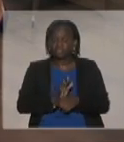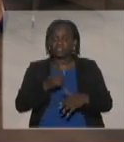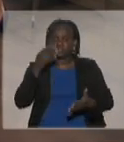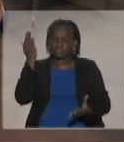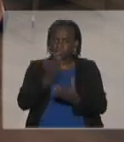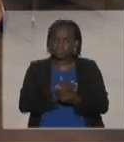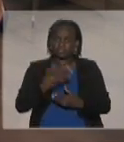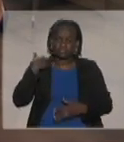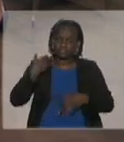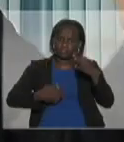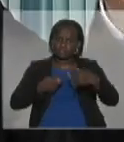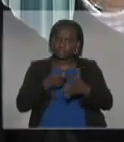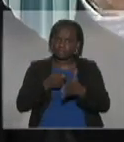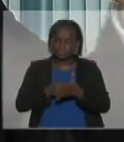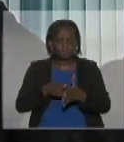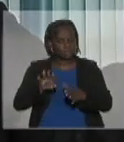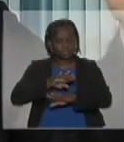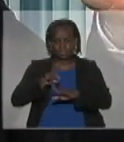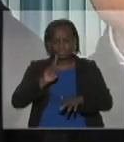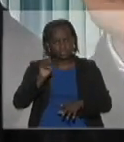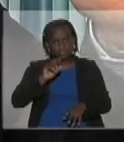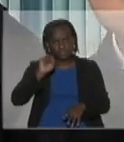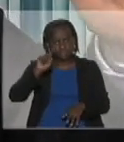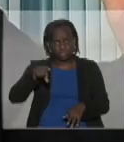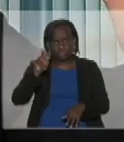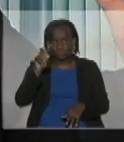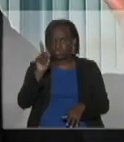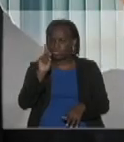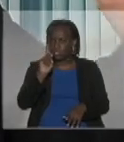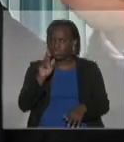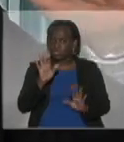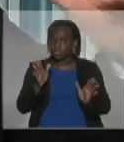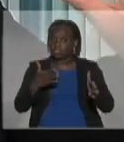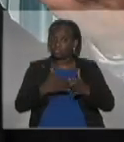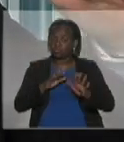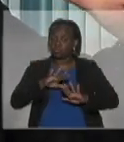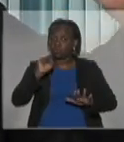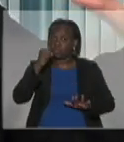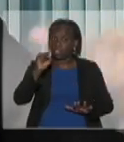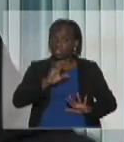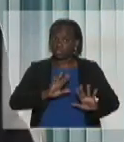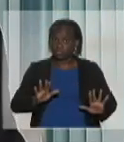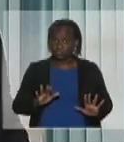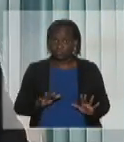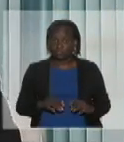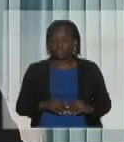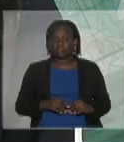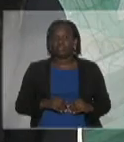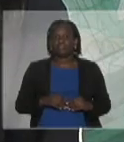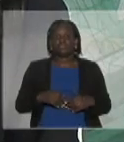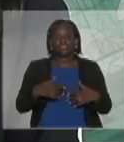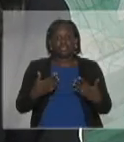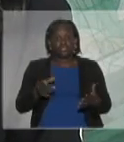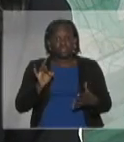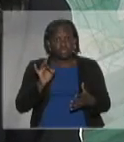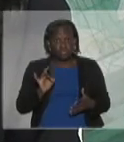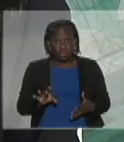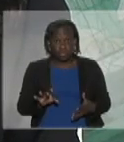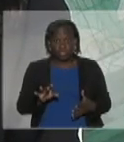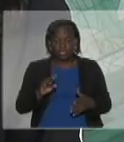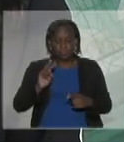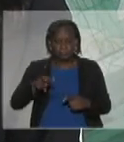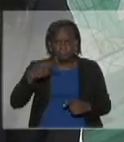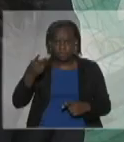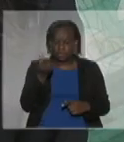Defensoria foi à Justiça e bloqueou os 8,55. Então, hoje está valendo R$ 8,00. R$ 8,00. Então, só com